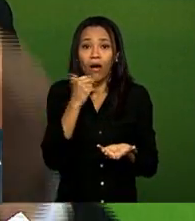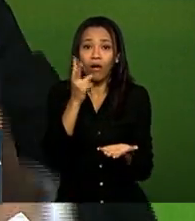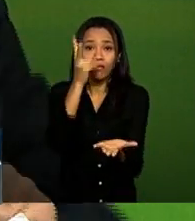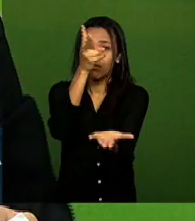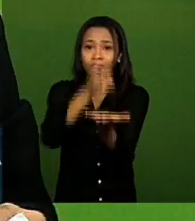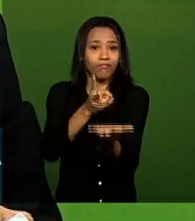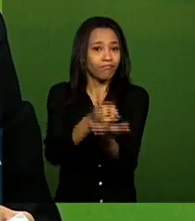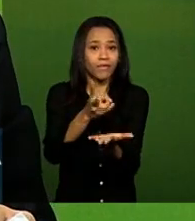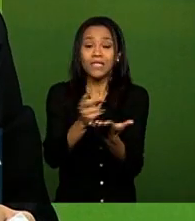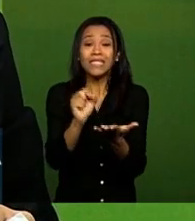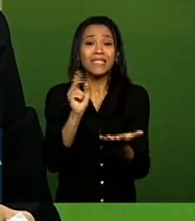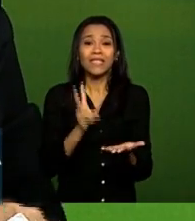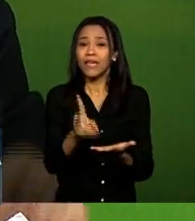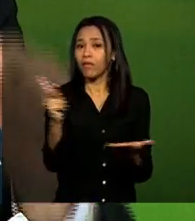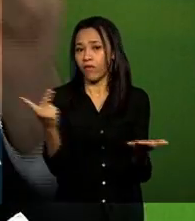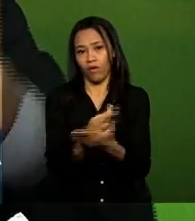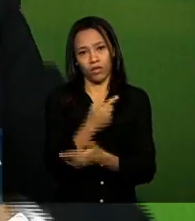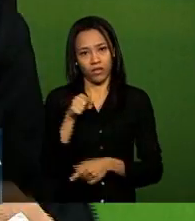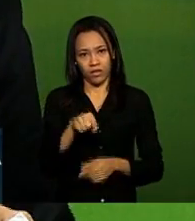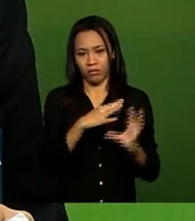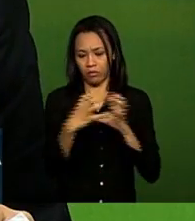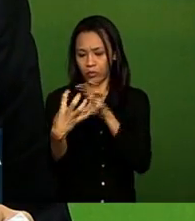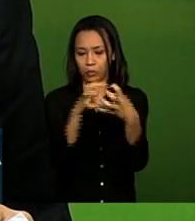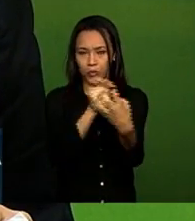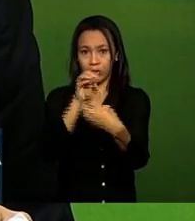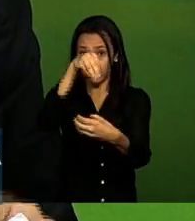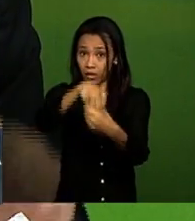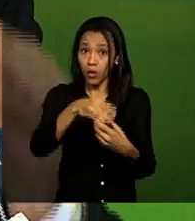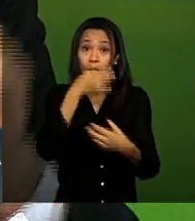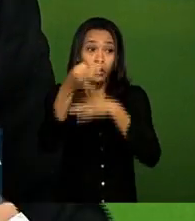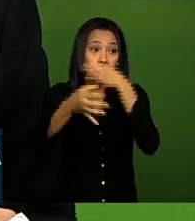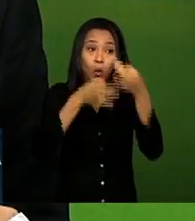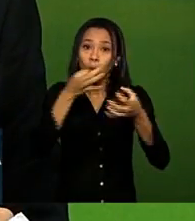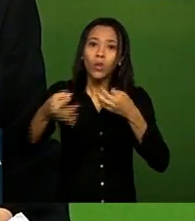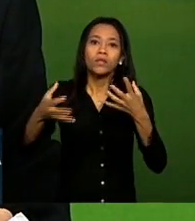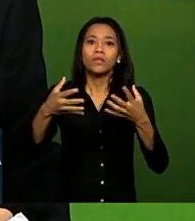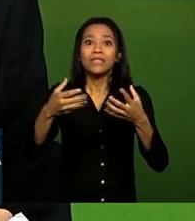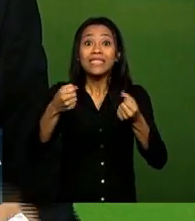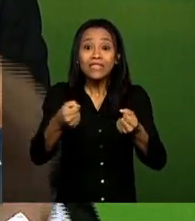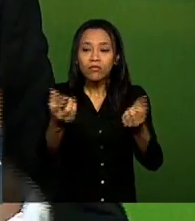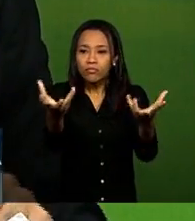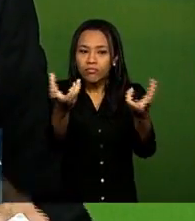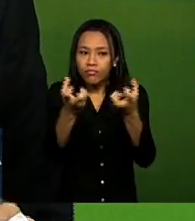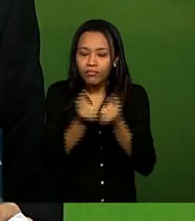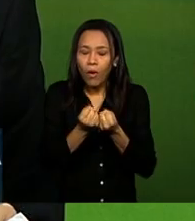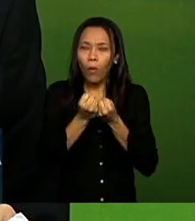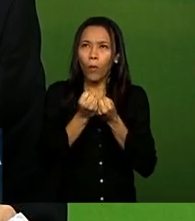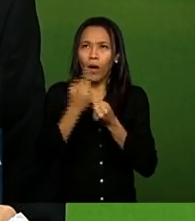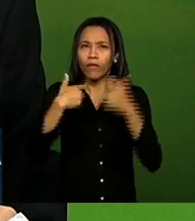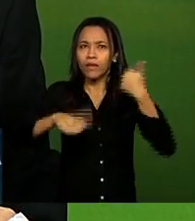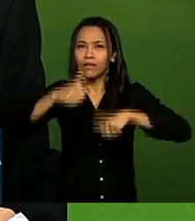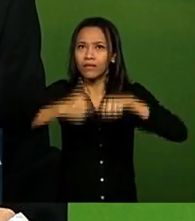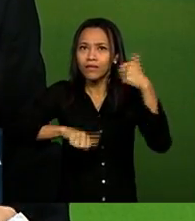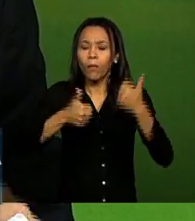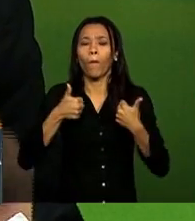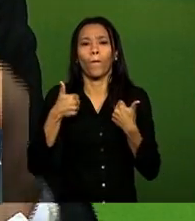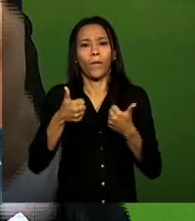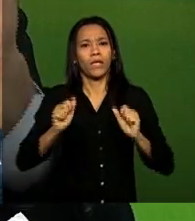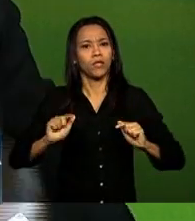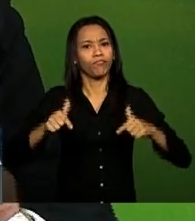diálogo que nós construímos consensos explicitamos opiniões e crescemos atualizamos as nossas opiniões